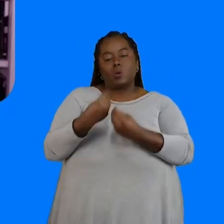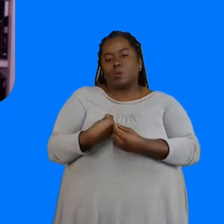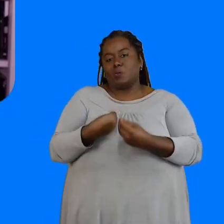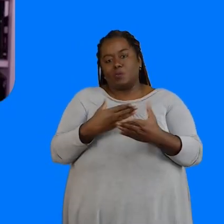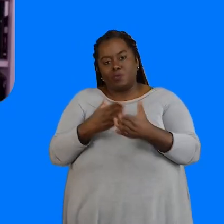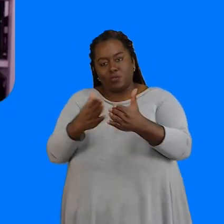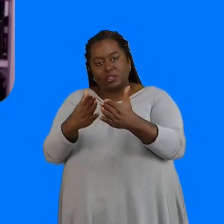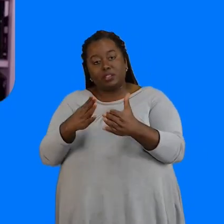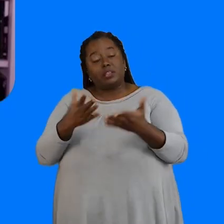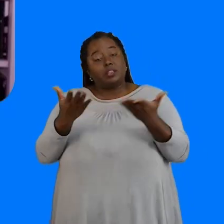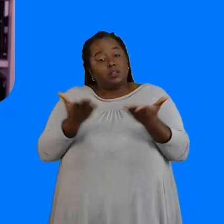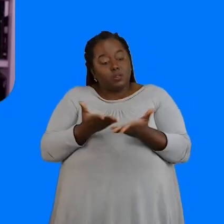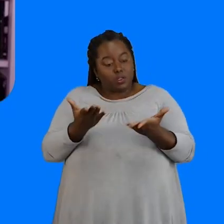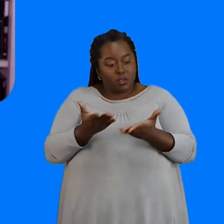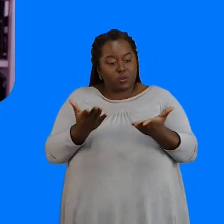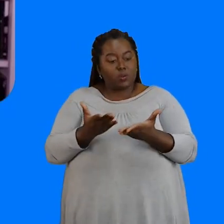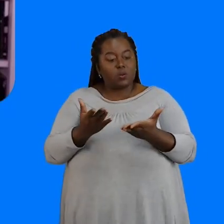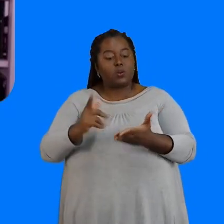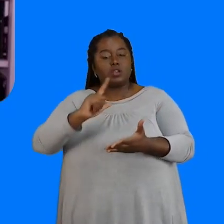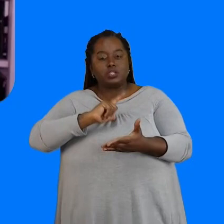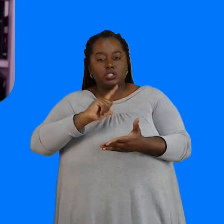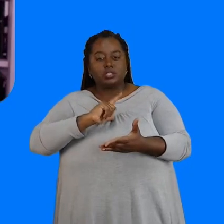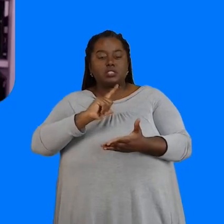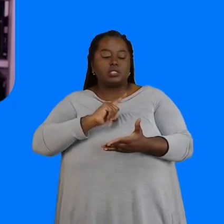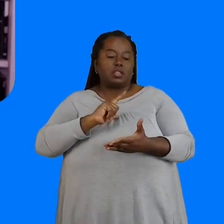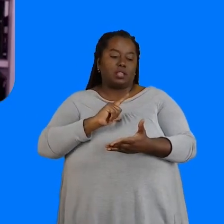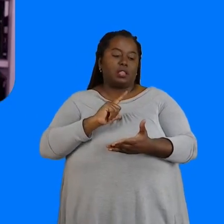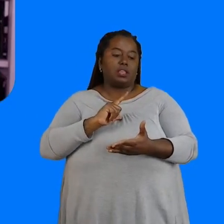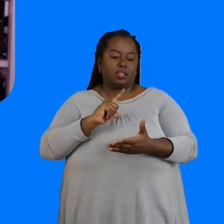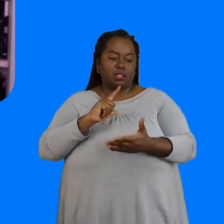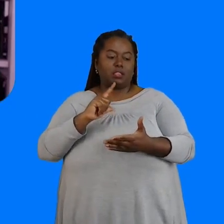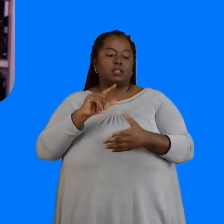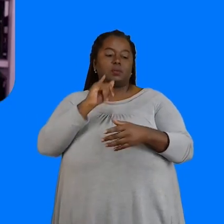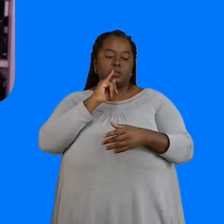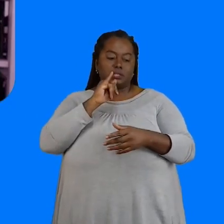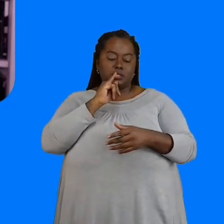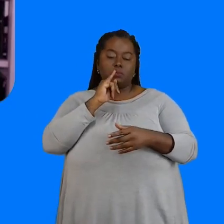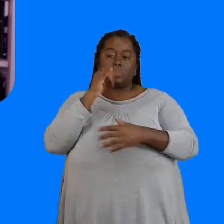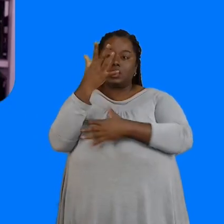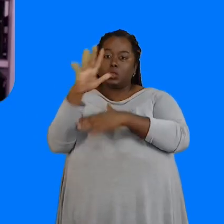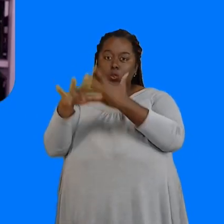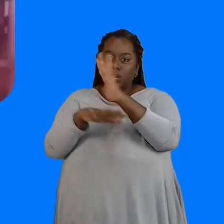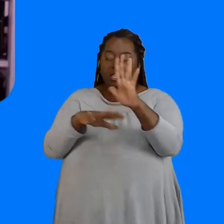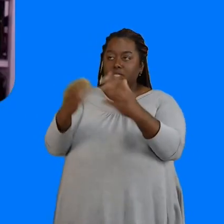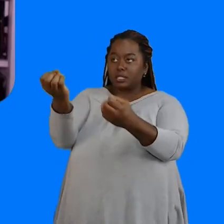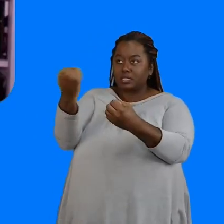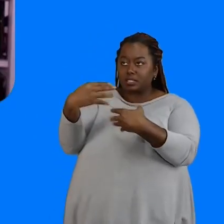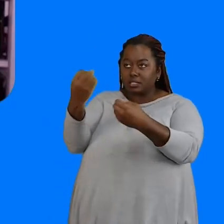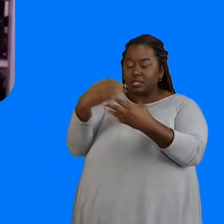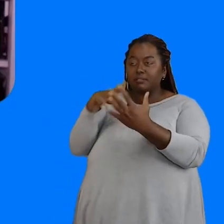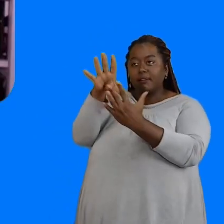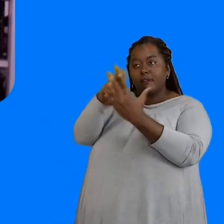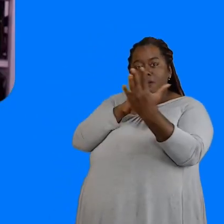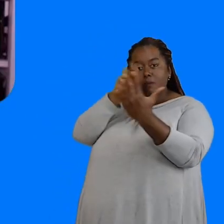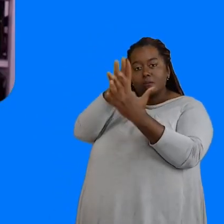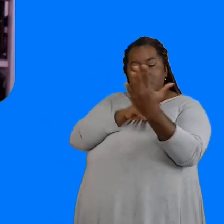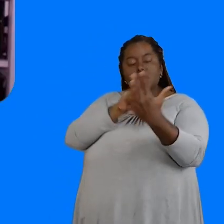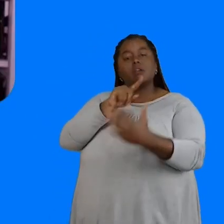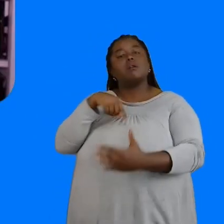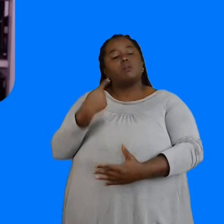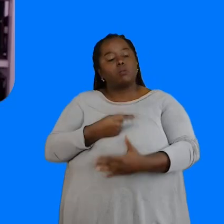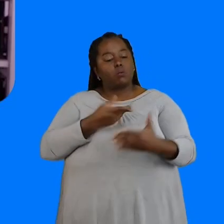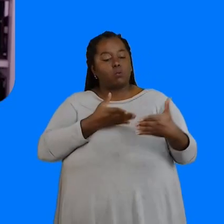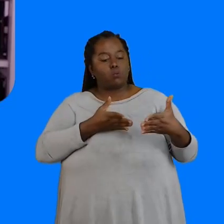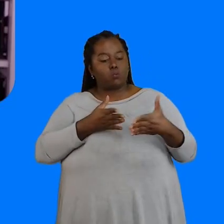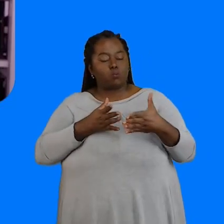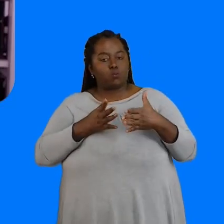apanhar o barco através da biomimética, copiando o que a natureza tem para ensinar, mas é um mundo enorme. Então eu gosto de